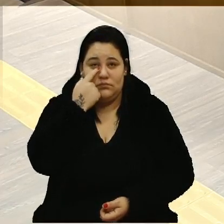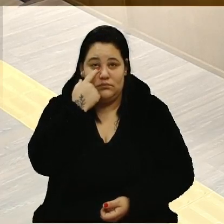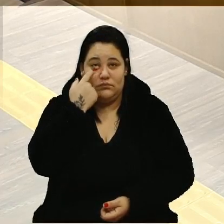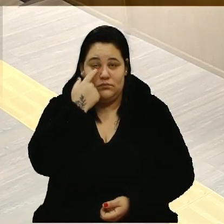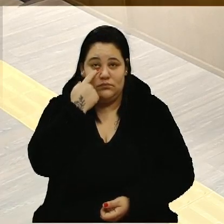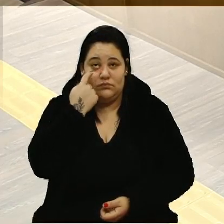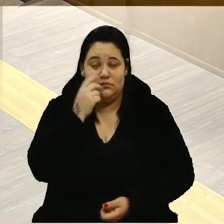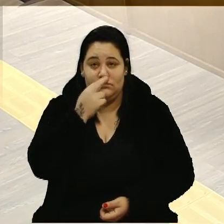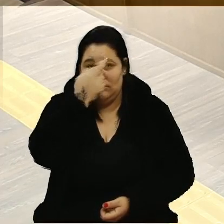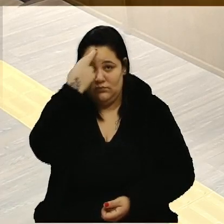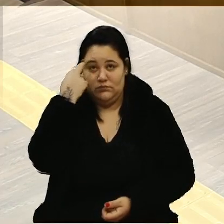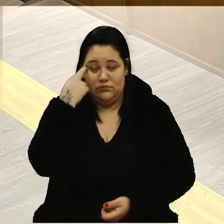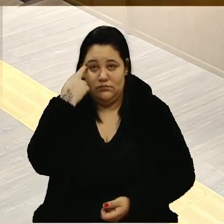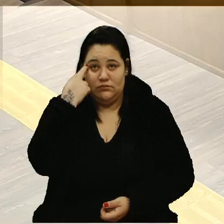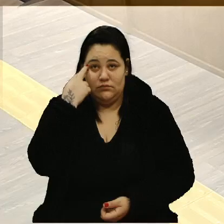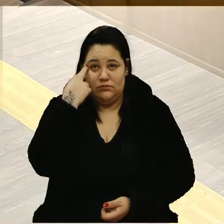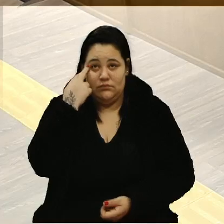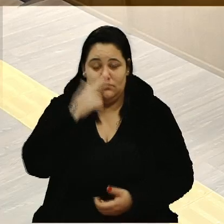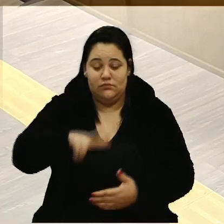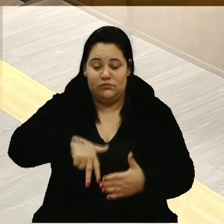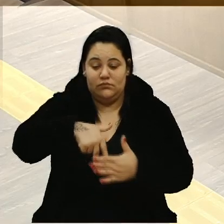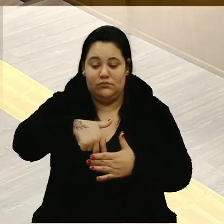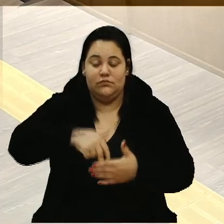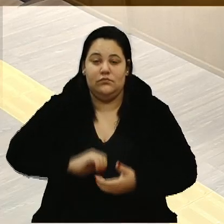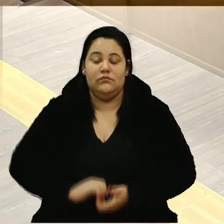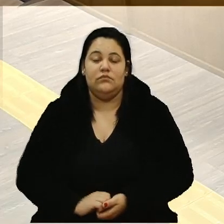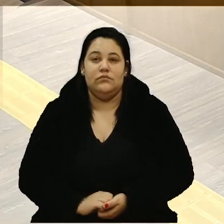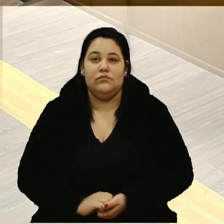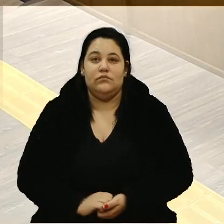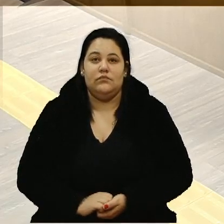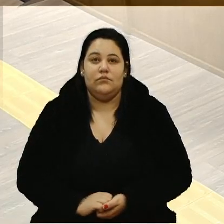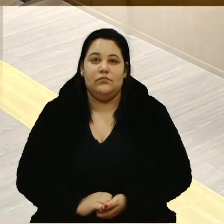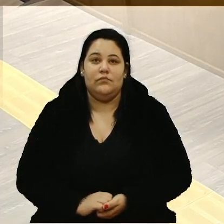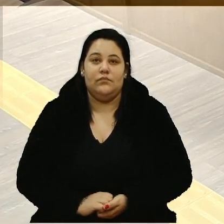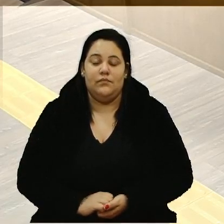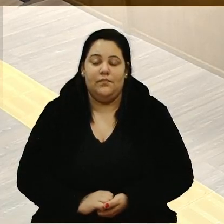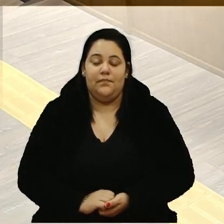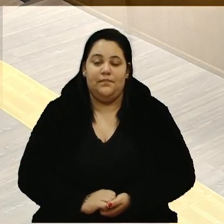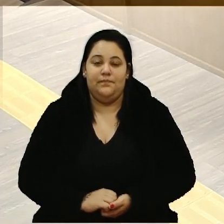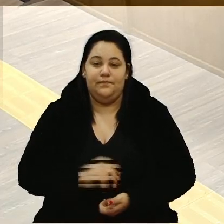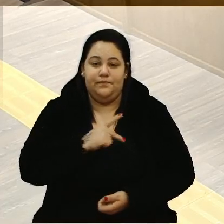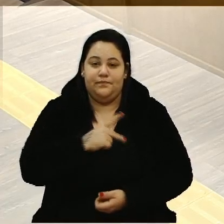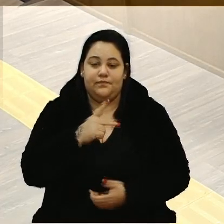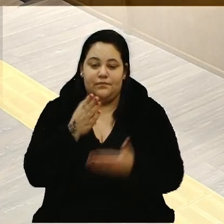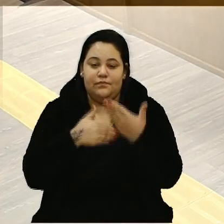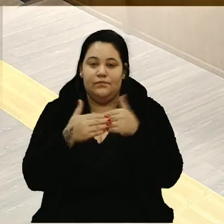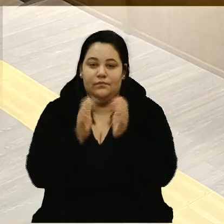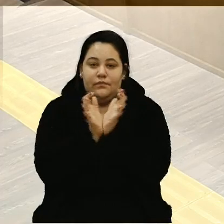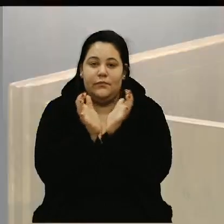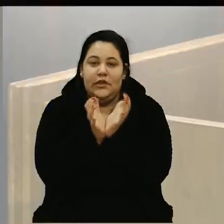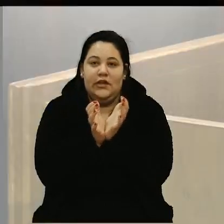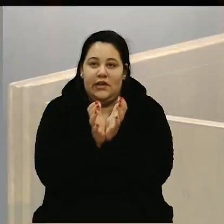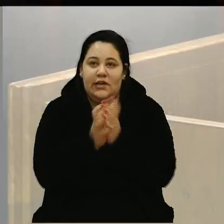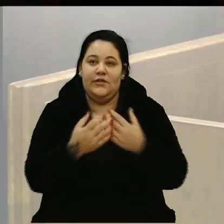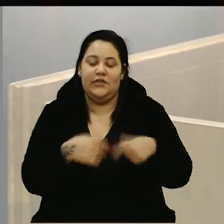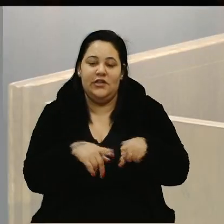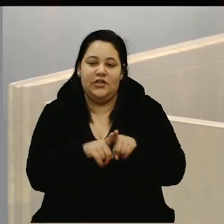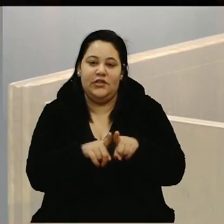Rafael Bueno, na tribuna. Bom, presidente, colegas vereadores, comunidade que nos acompanha